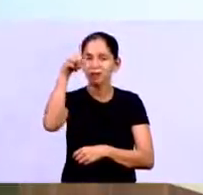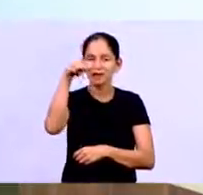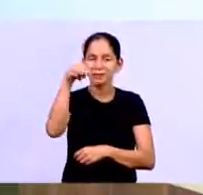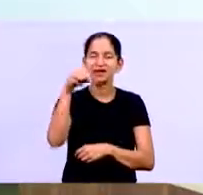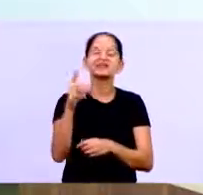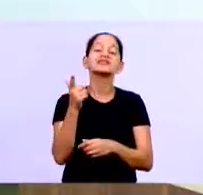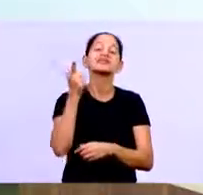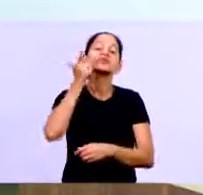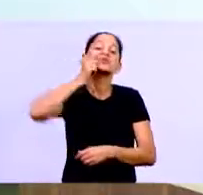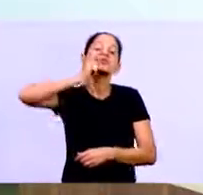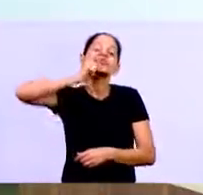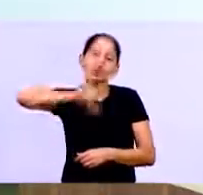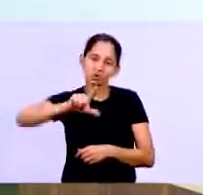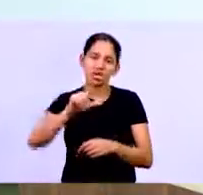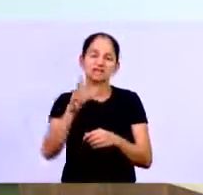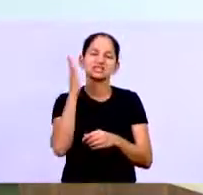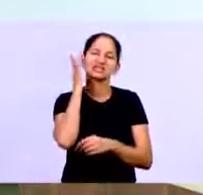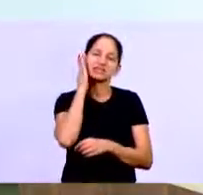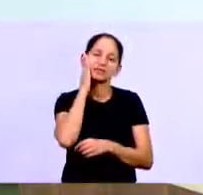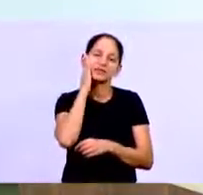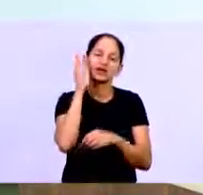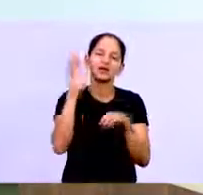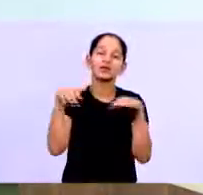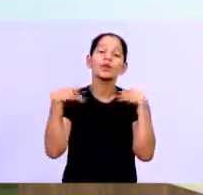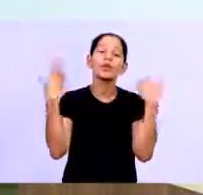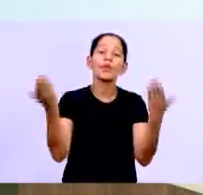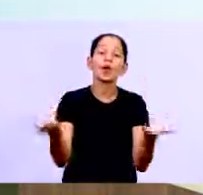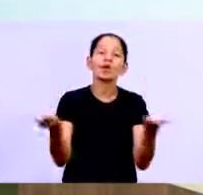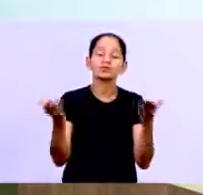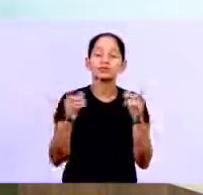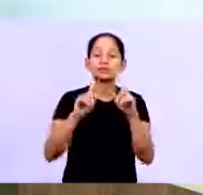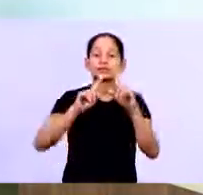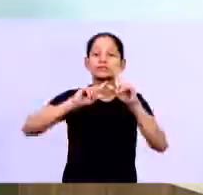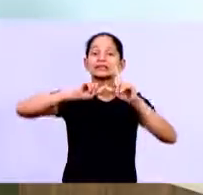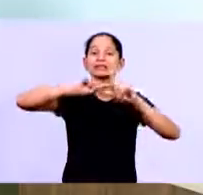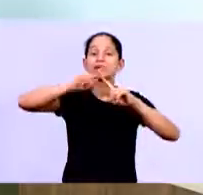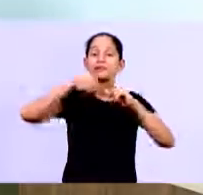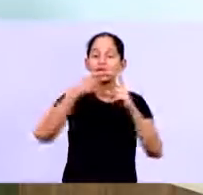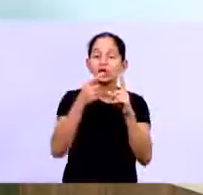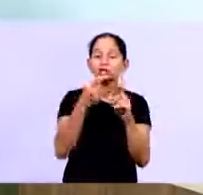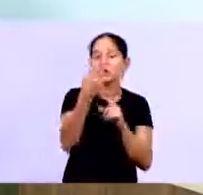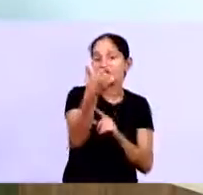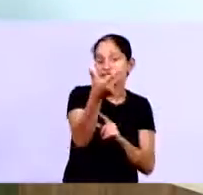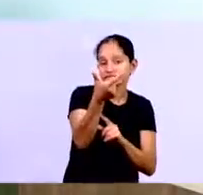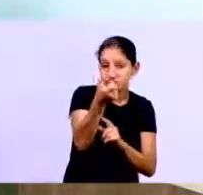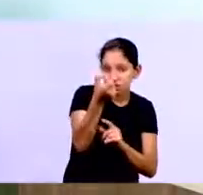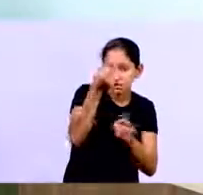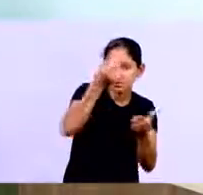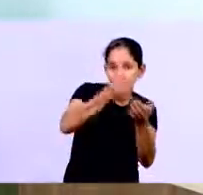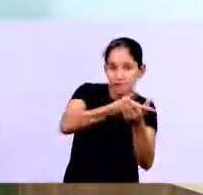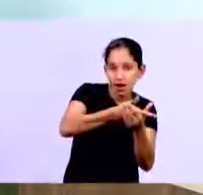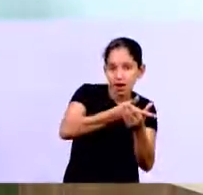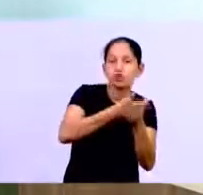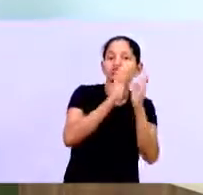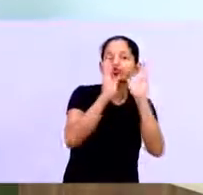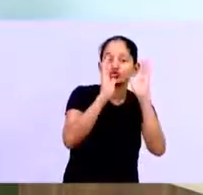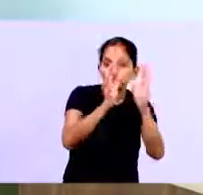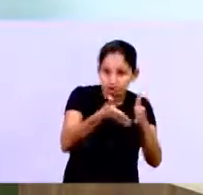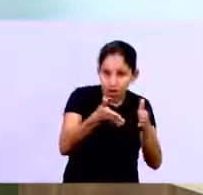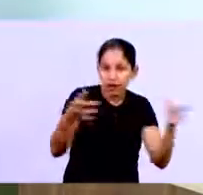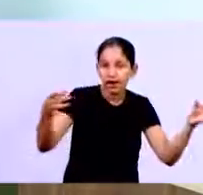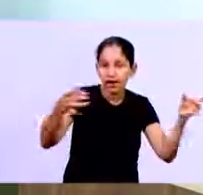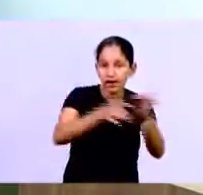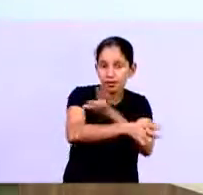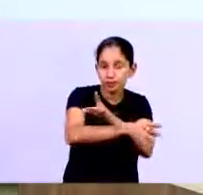para determinar, então, qual é o saldo devedor após eu ter pago a 20ª parcela.